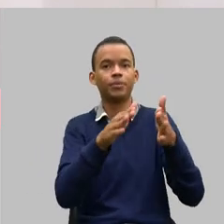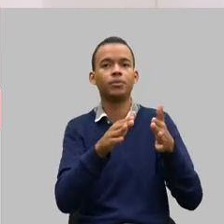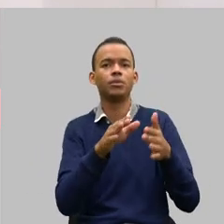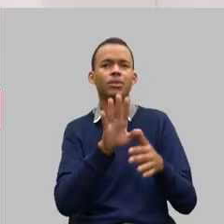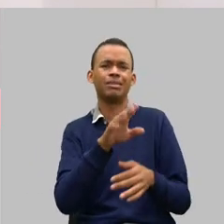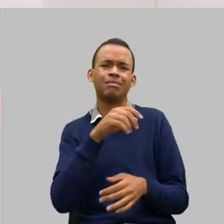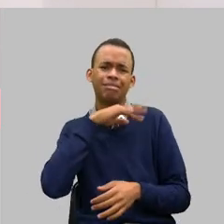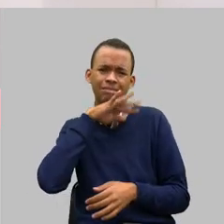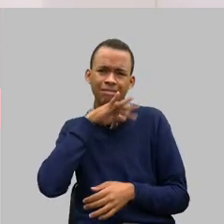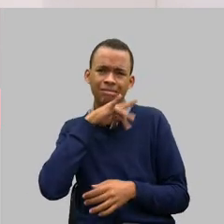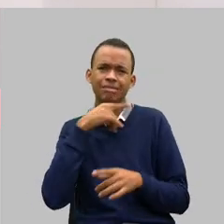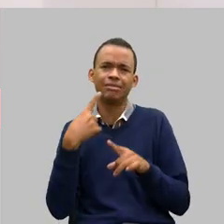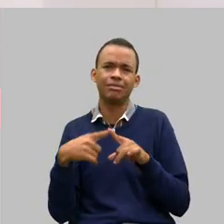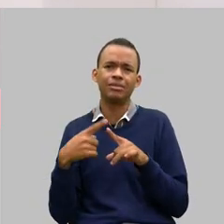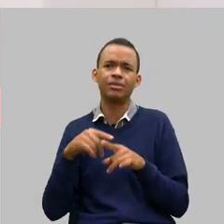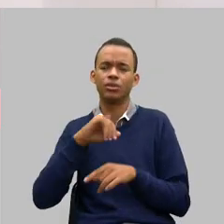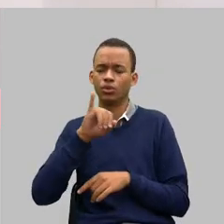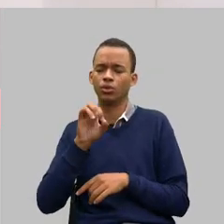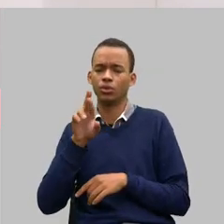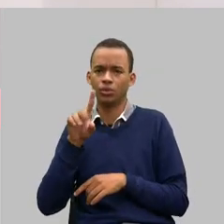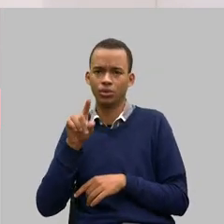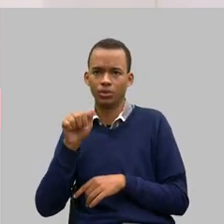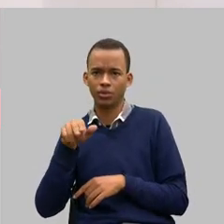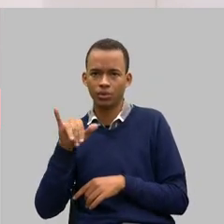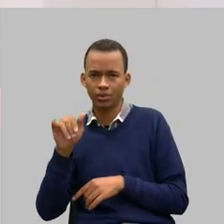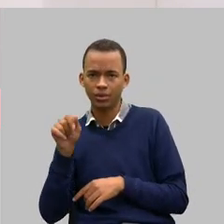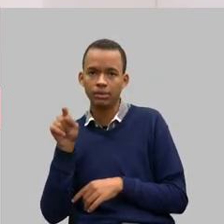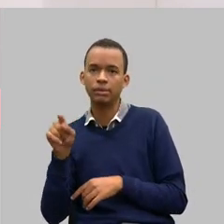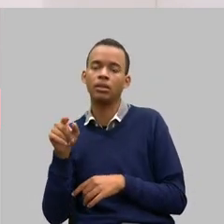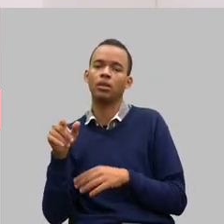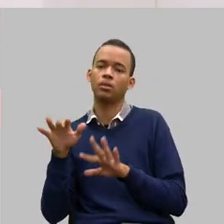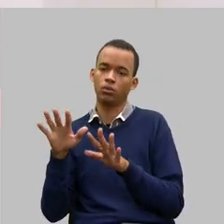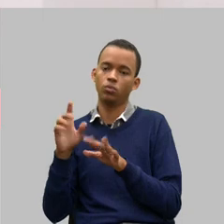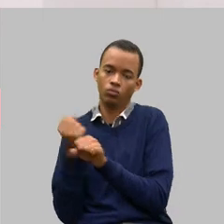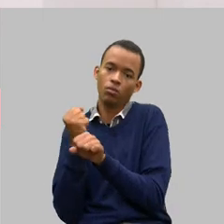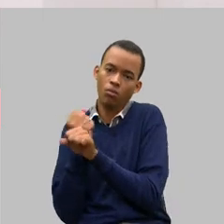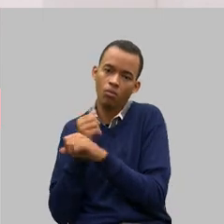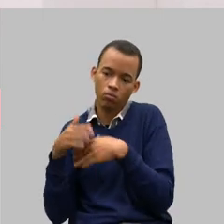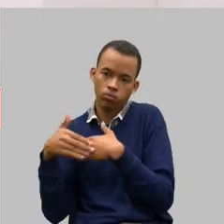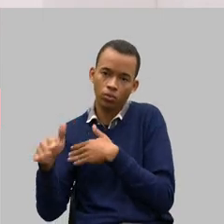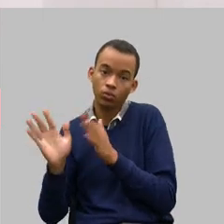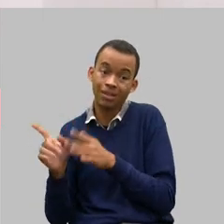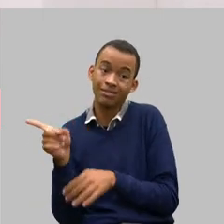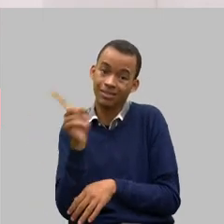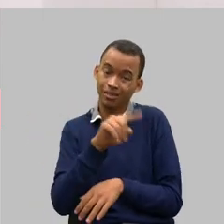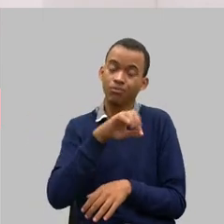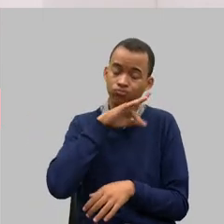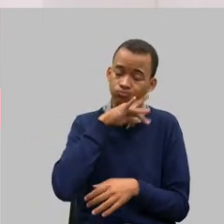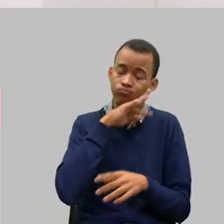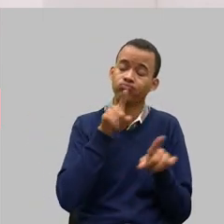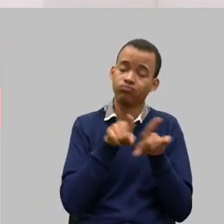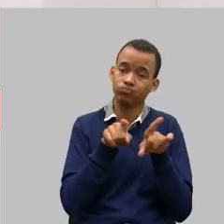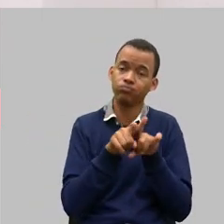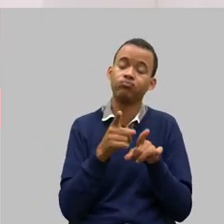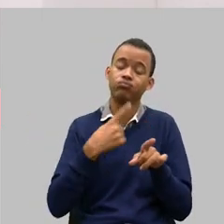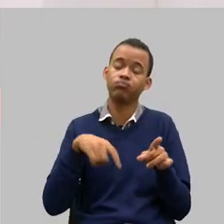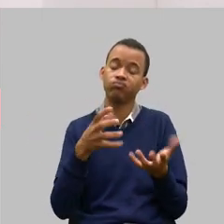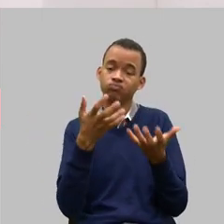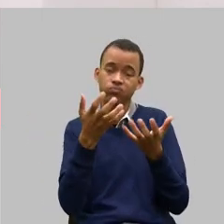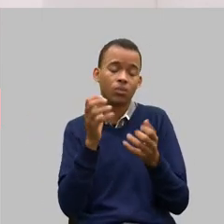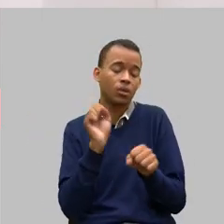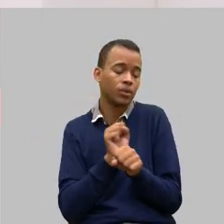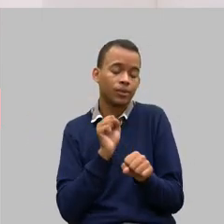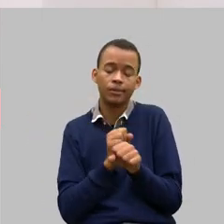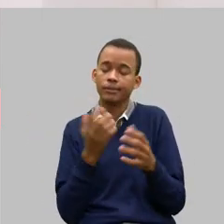tá pior do que a de Jordânia mas de Jordânia você já resolveu tá resolvendo né a obra tá em andamento e a gente tem aguardado muito essa obra